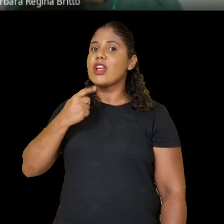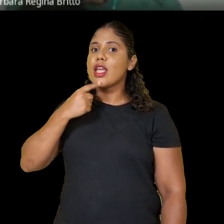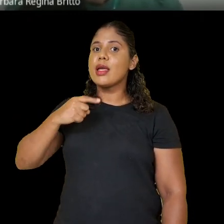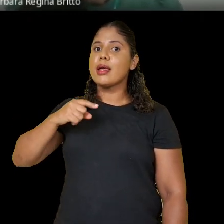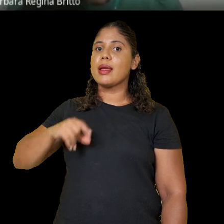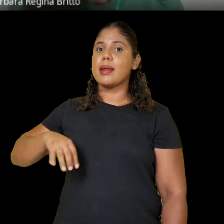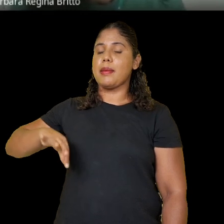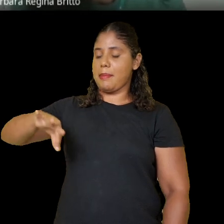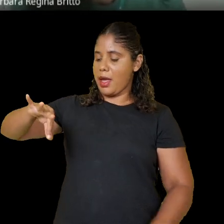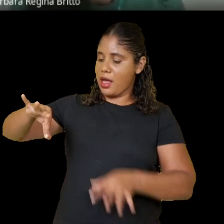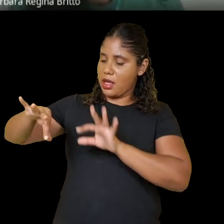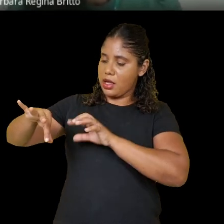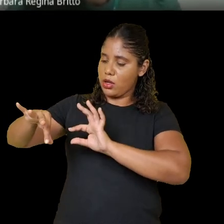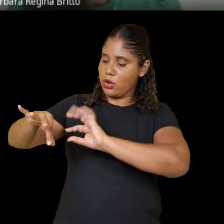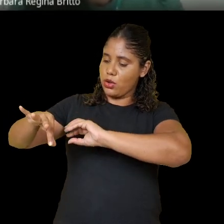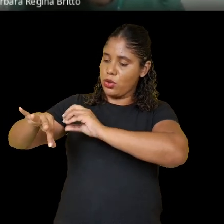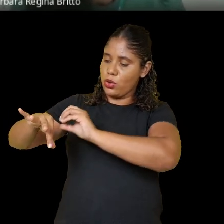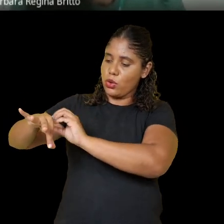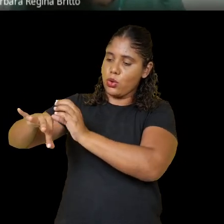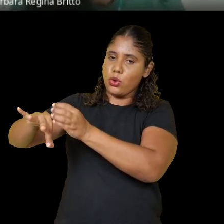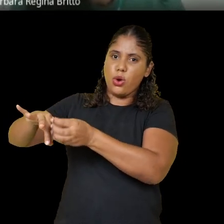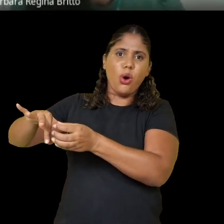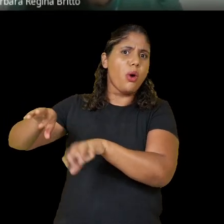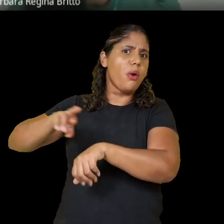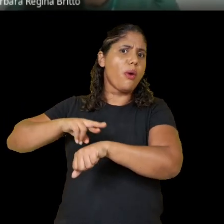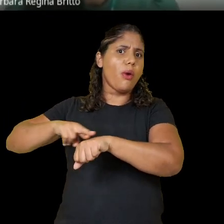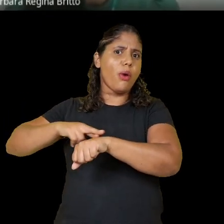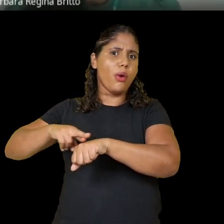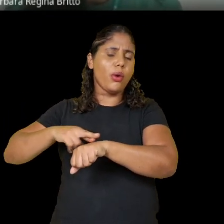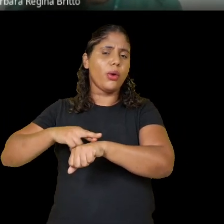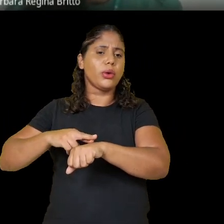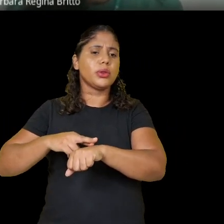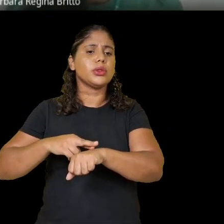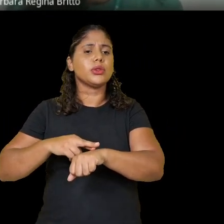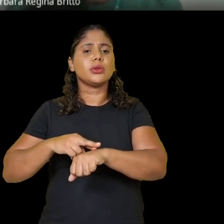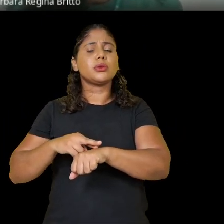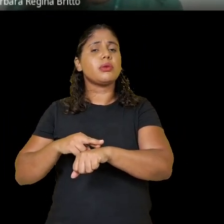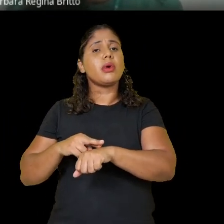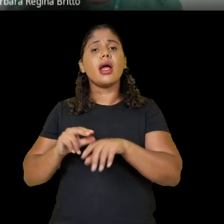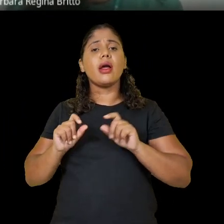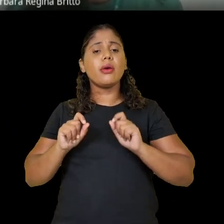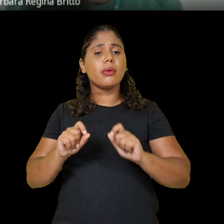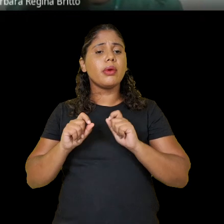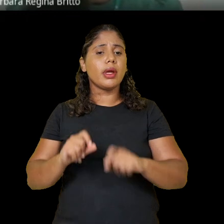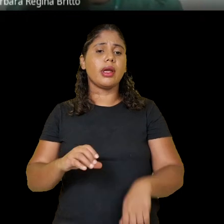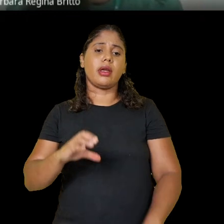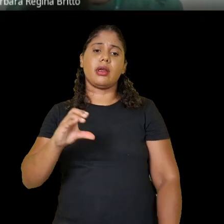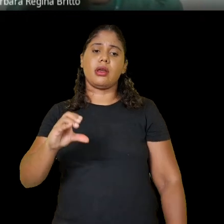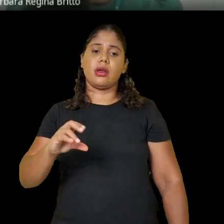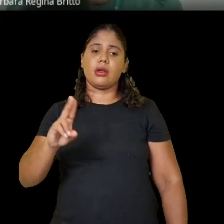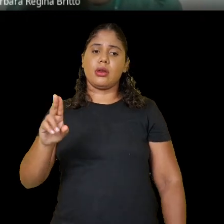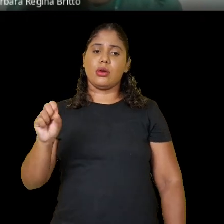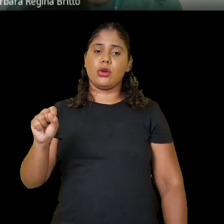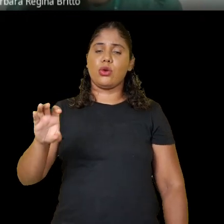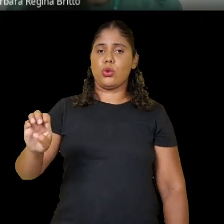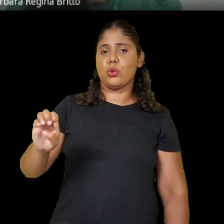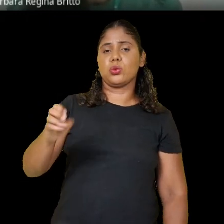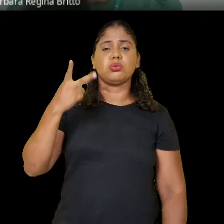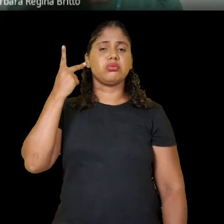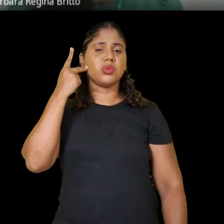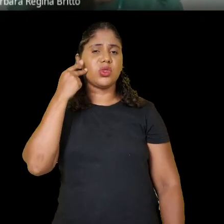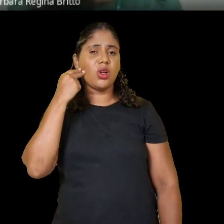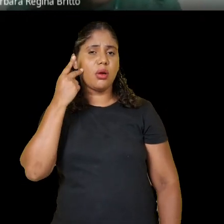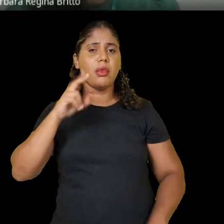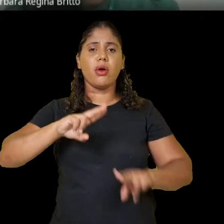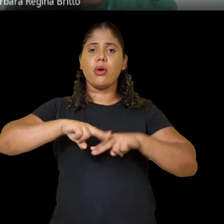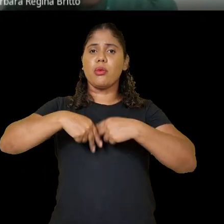mais arroxeada, a gente chama de sinal de Kluge, tá? Então, isso é normal por conta da vascularização,